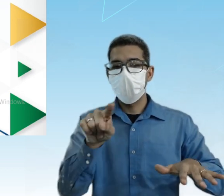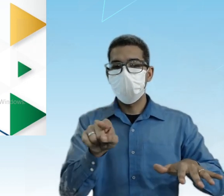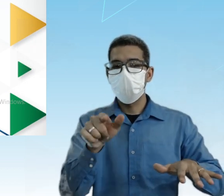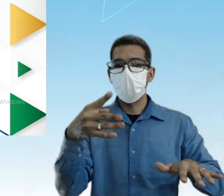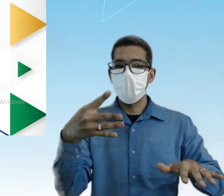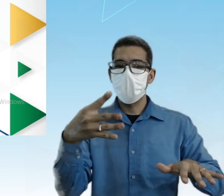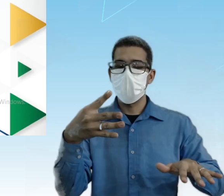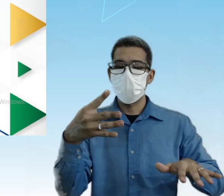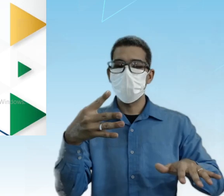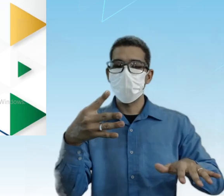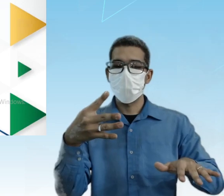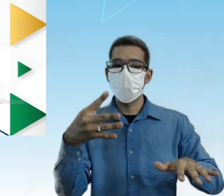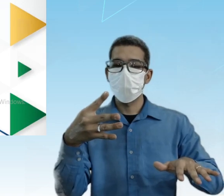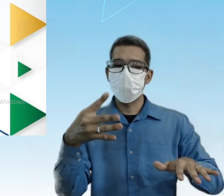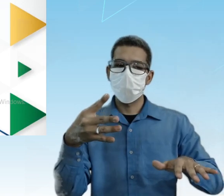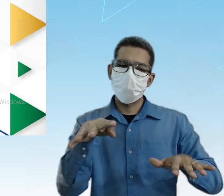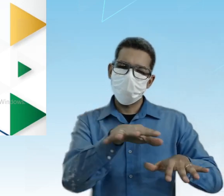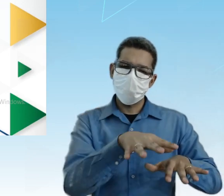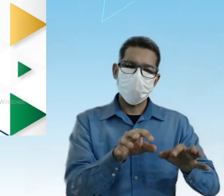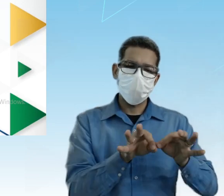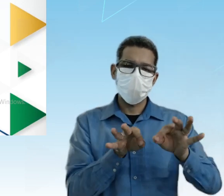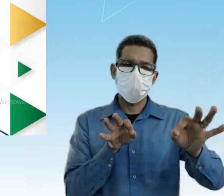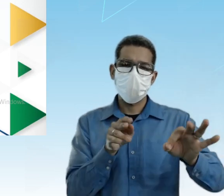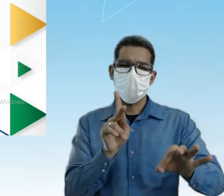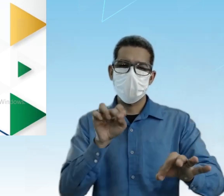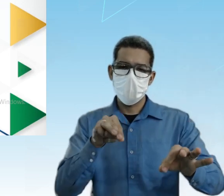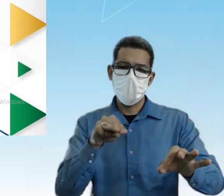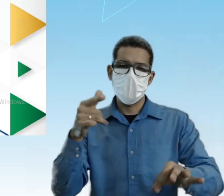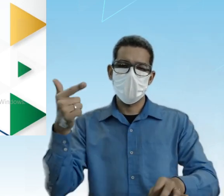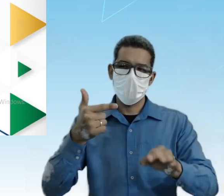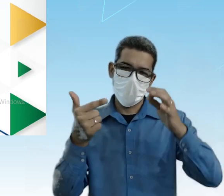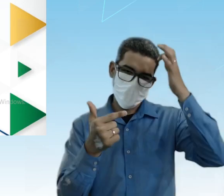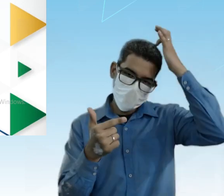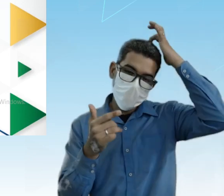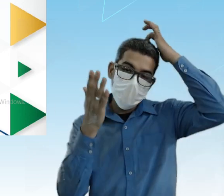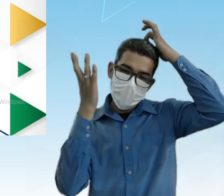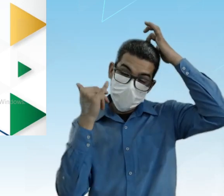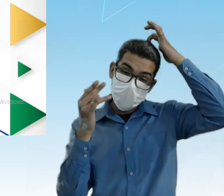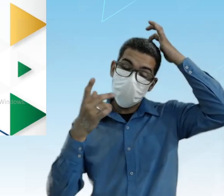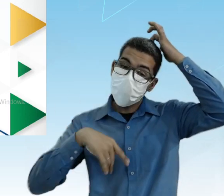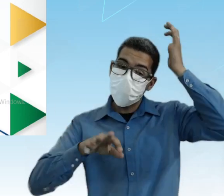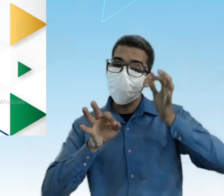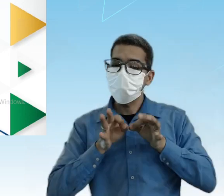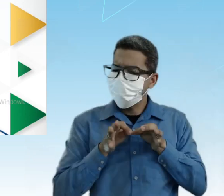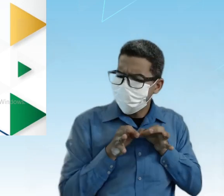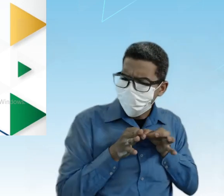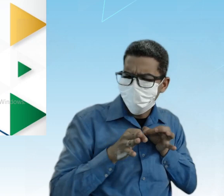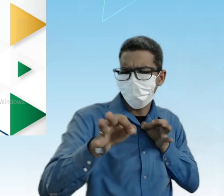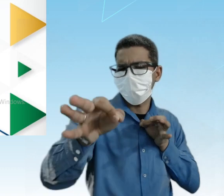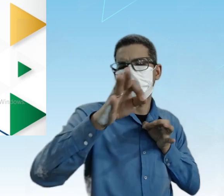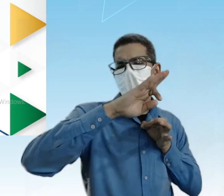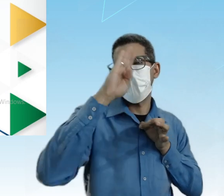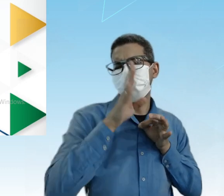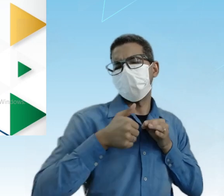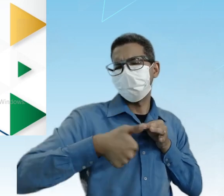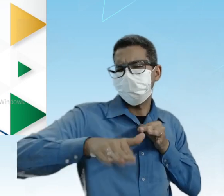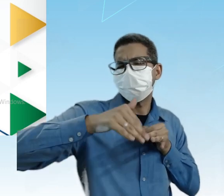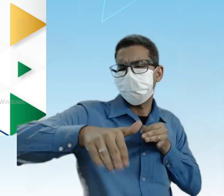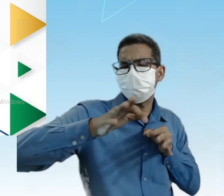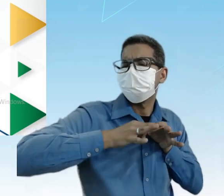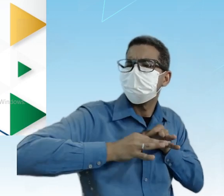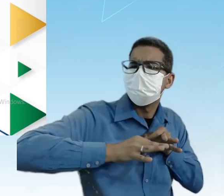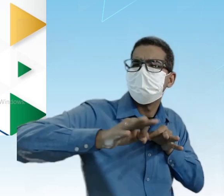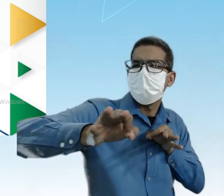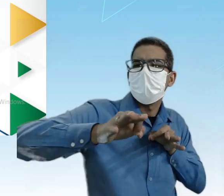por quilômetro quadrado. Sabemos que o nosso território é imenso e tem de sua forma da crosta